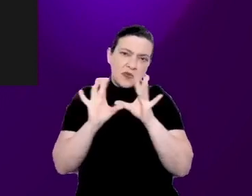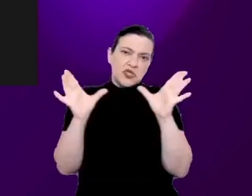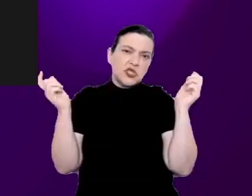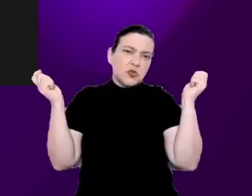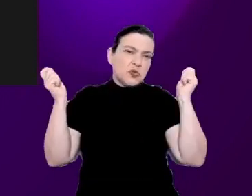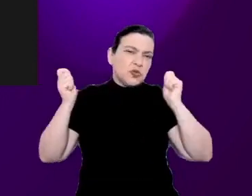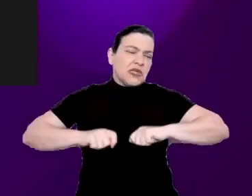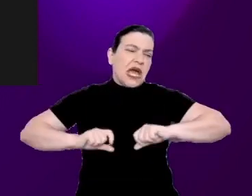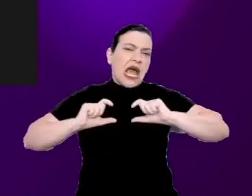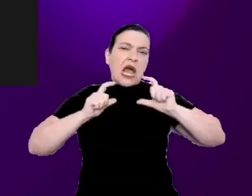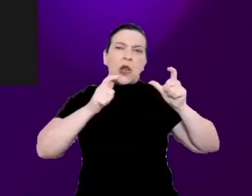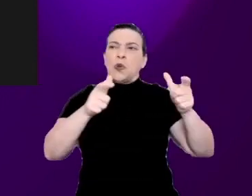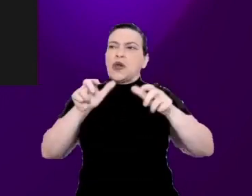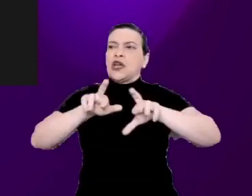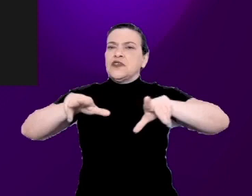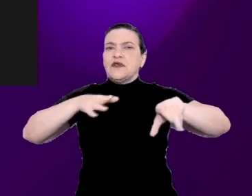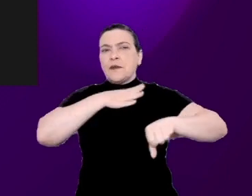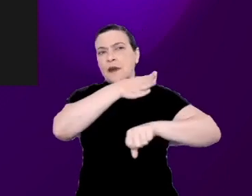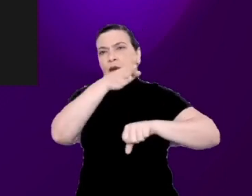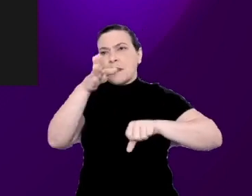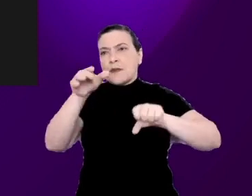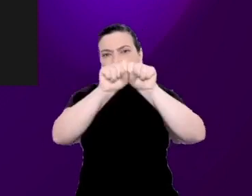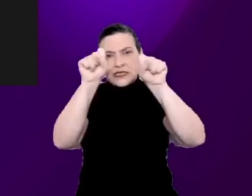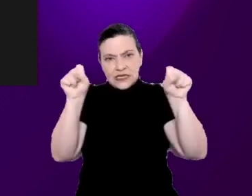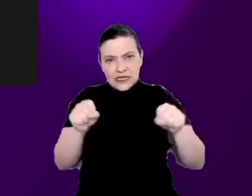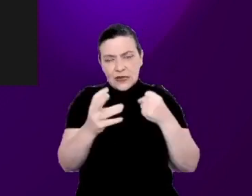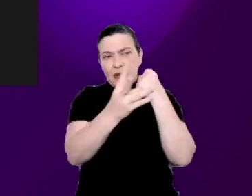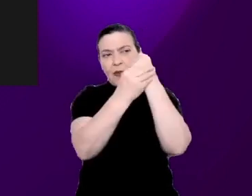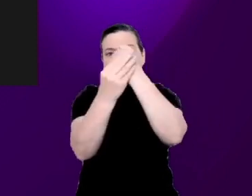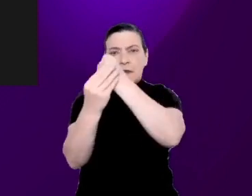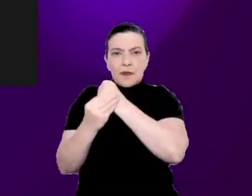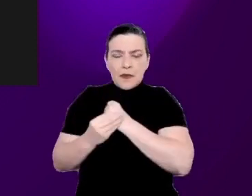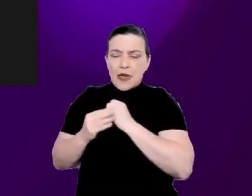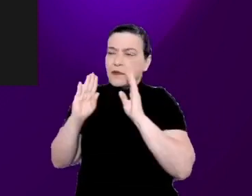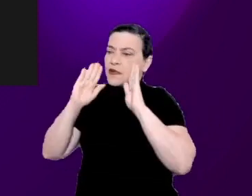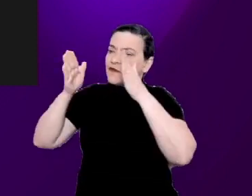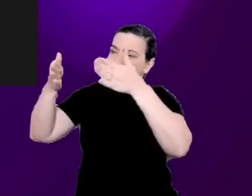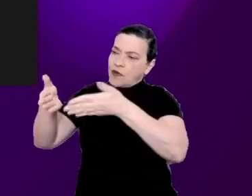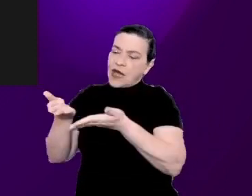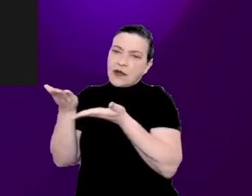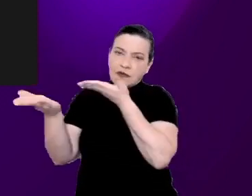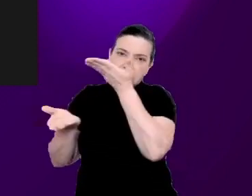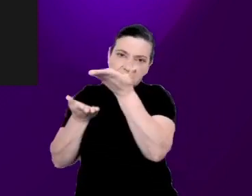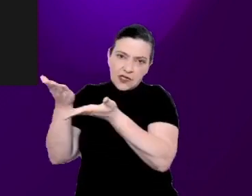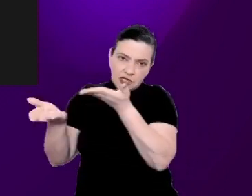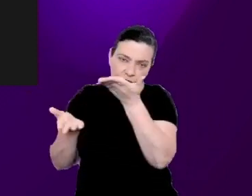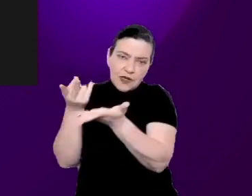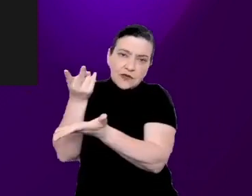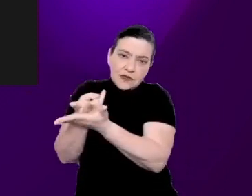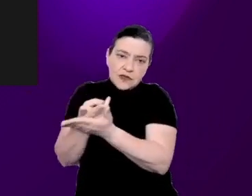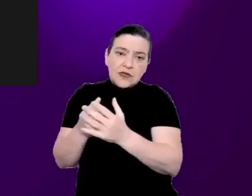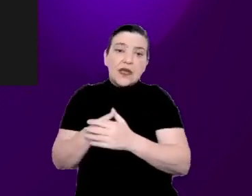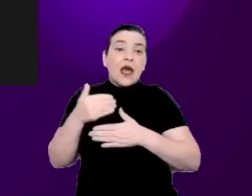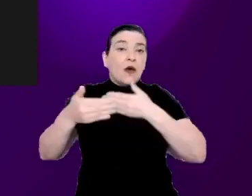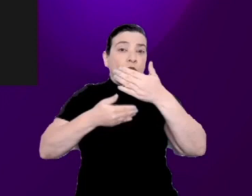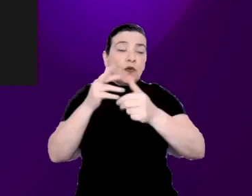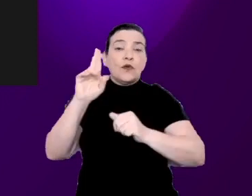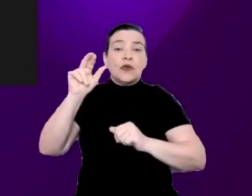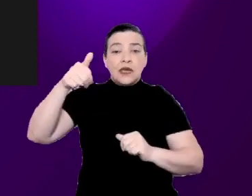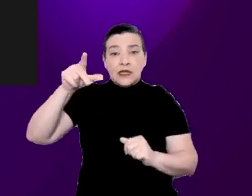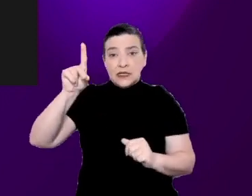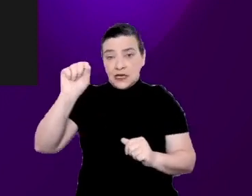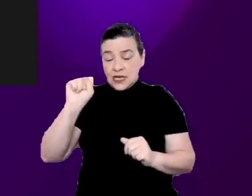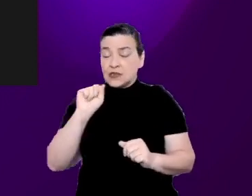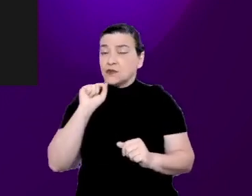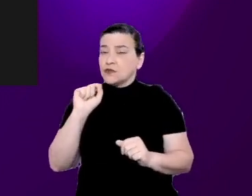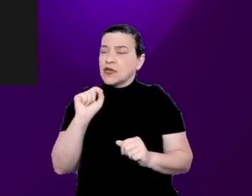e continue o cuidado dos pacientes nos setores público e privado. Ao longo da evolução, a RNDS ela vai se constituir